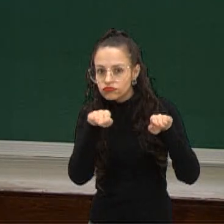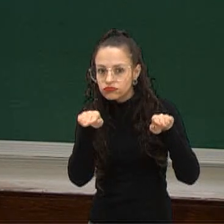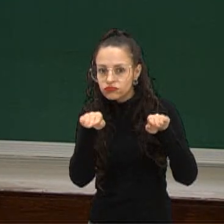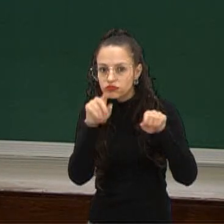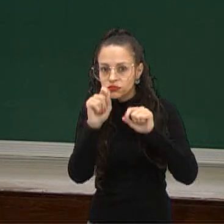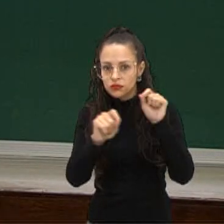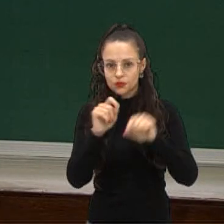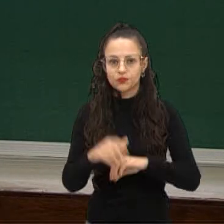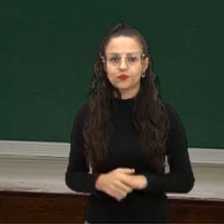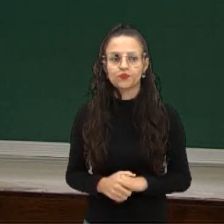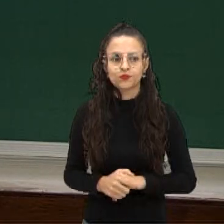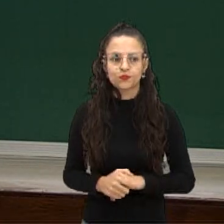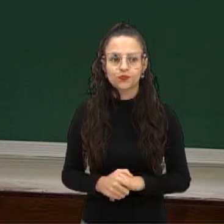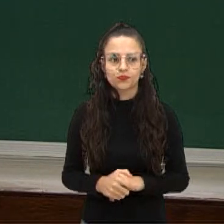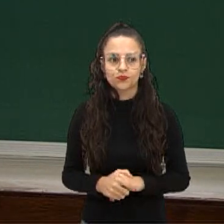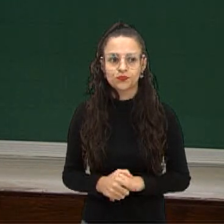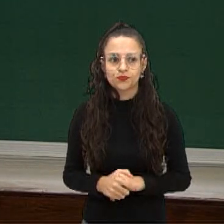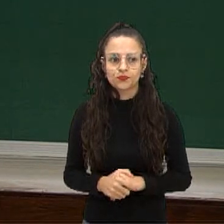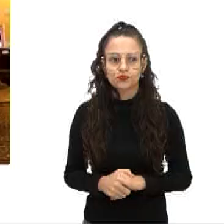prega a horizontalidade.